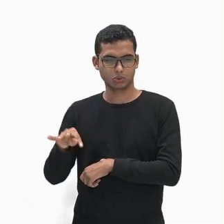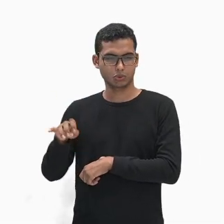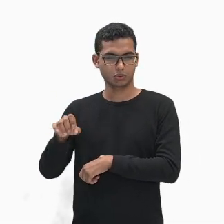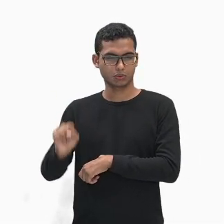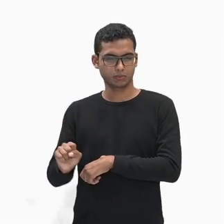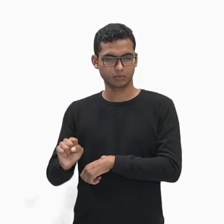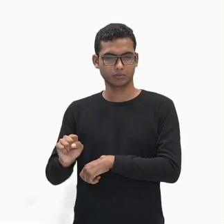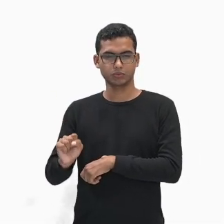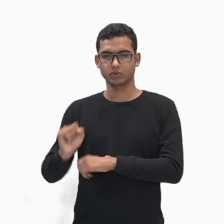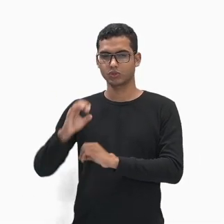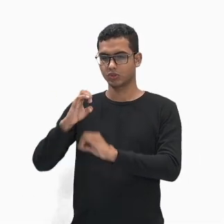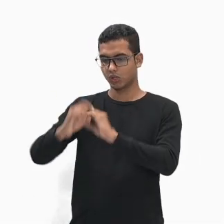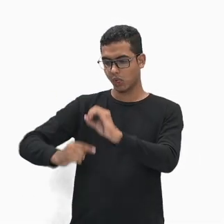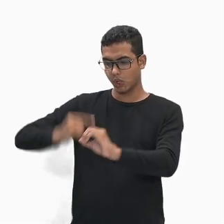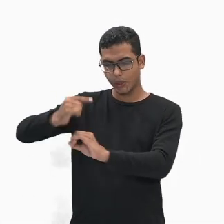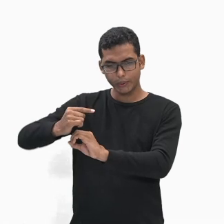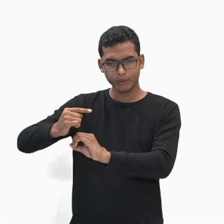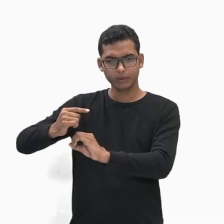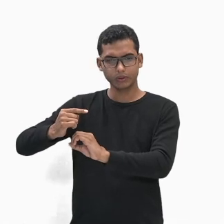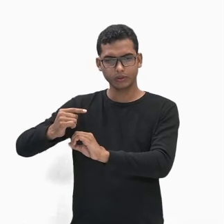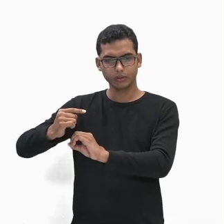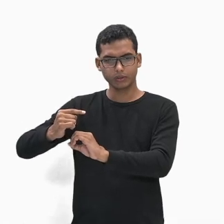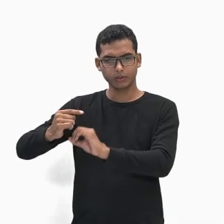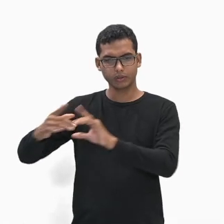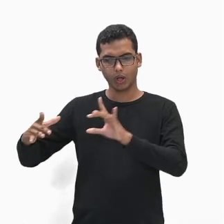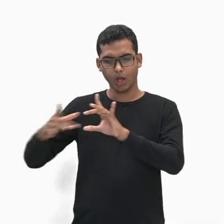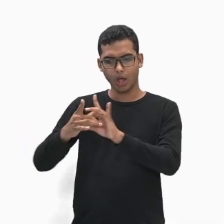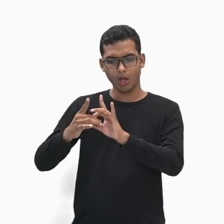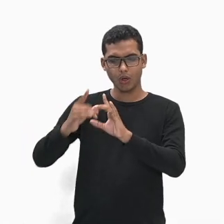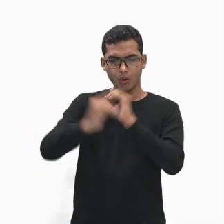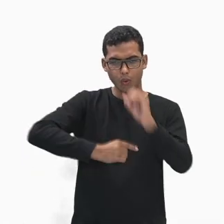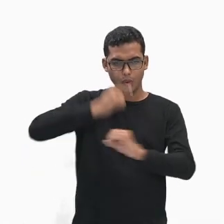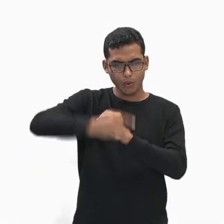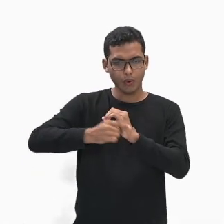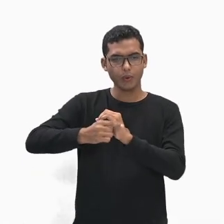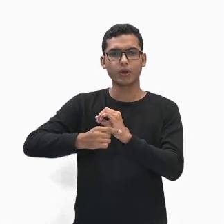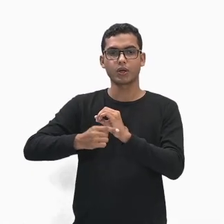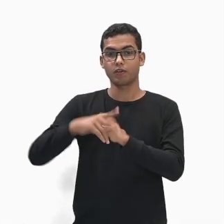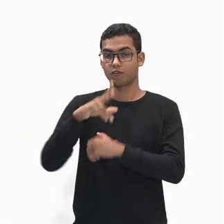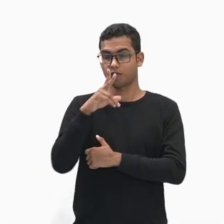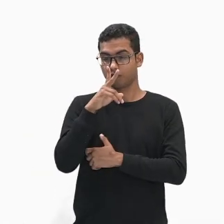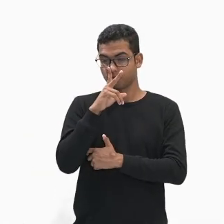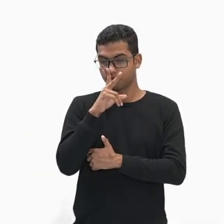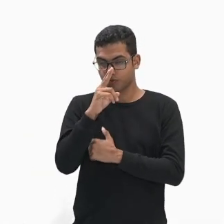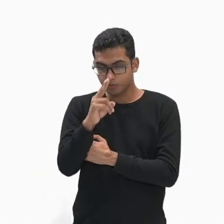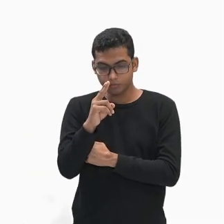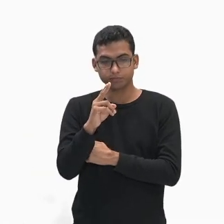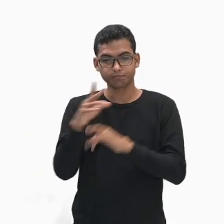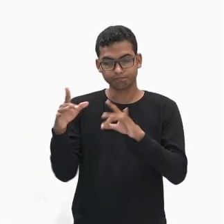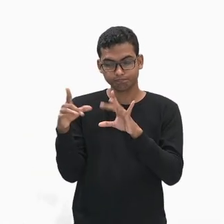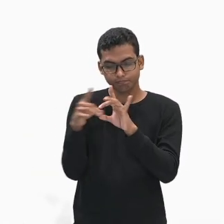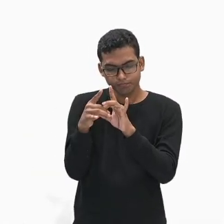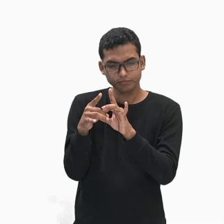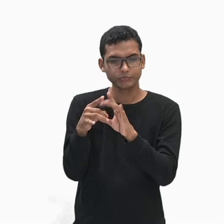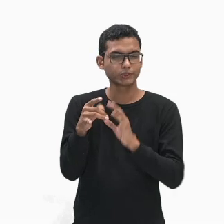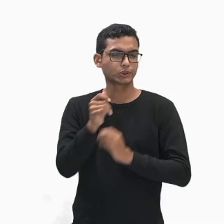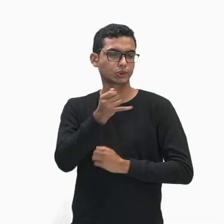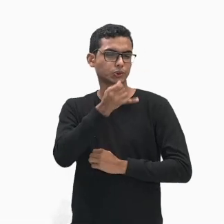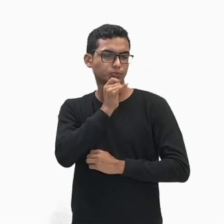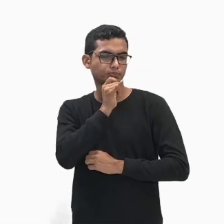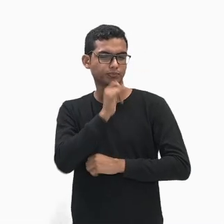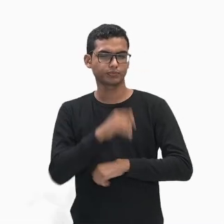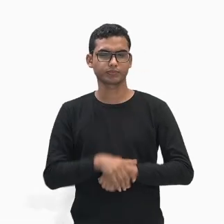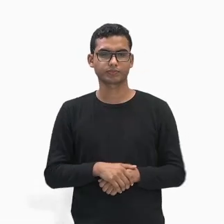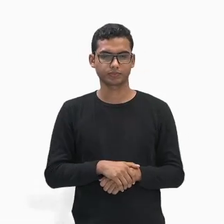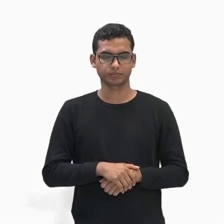fortemente ligados aos átomos. E por isso nós podemos incluir como exemplos, nós